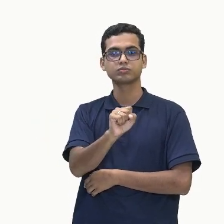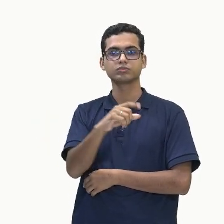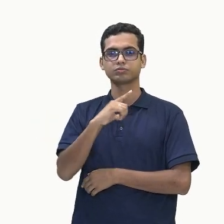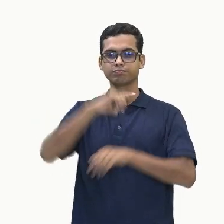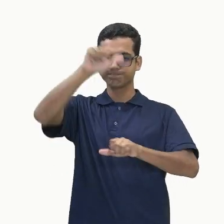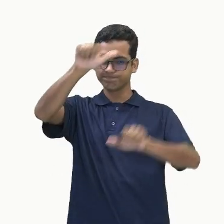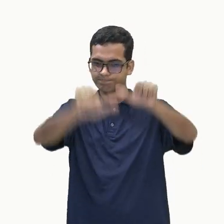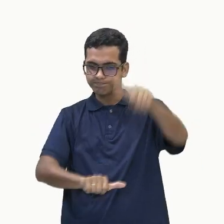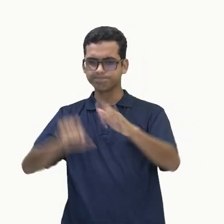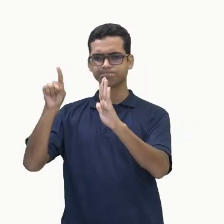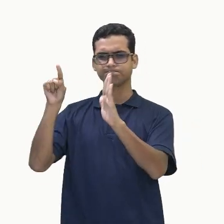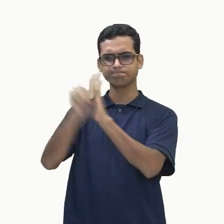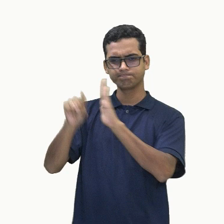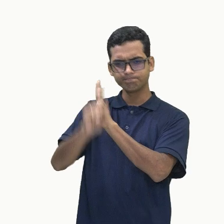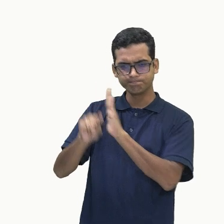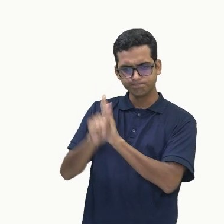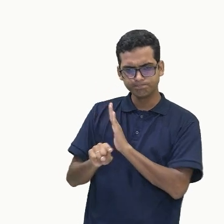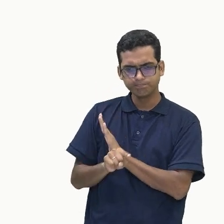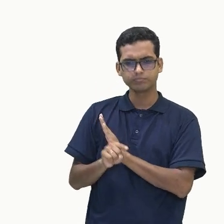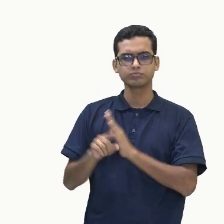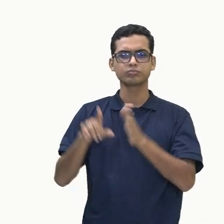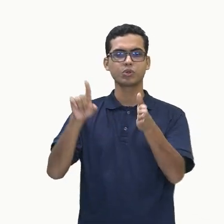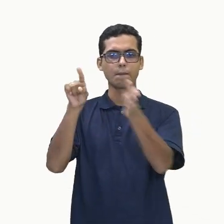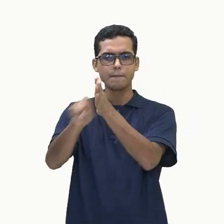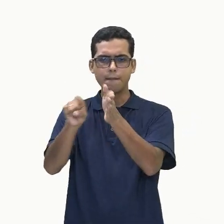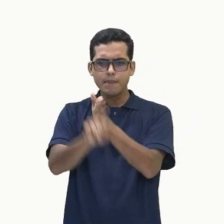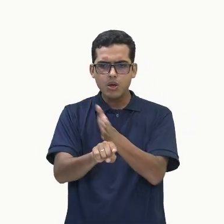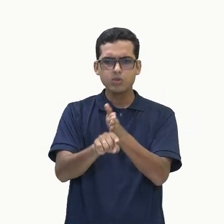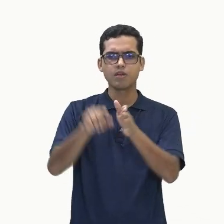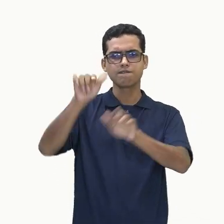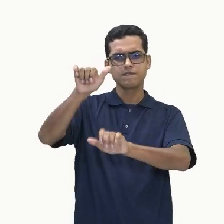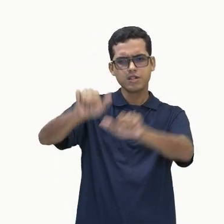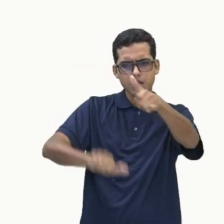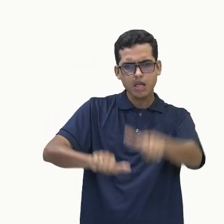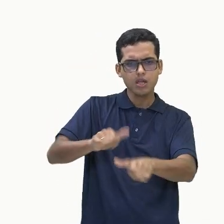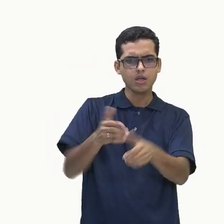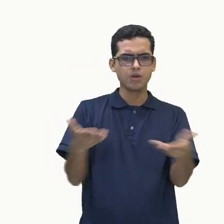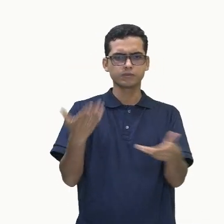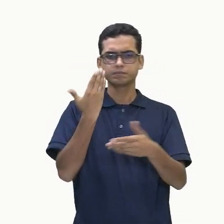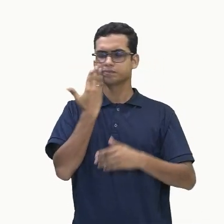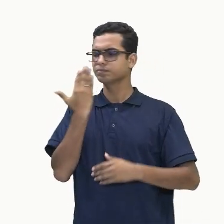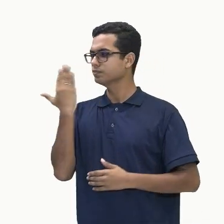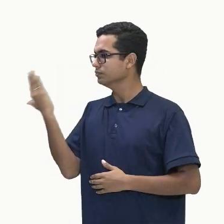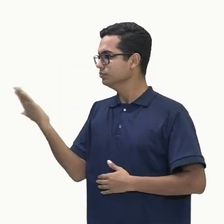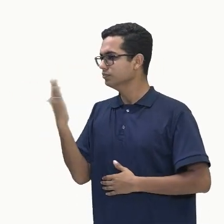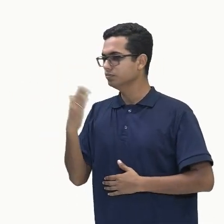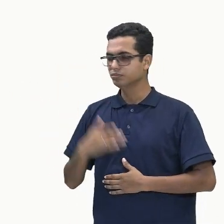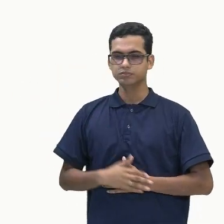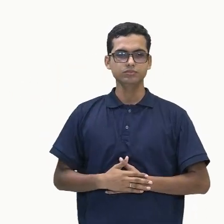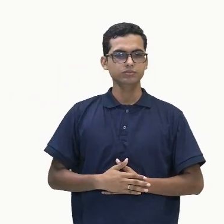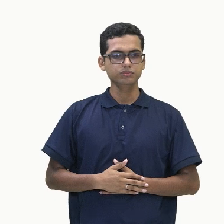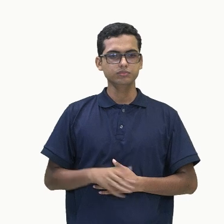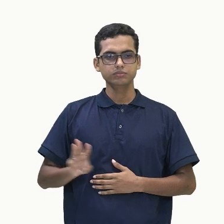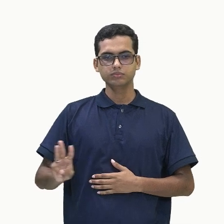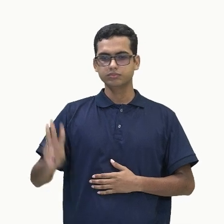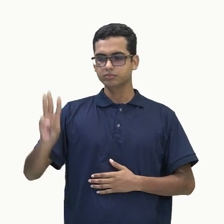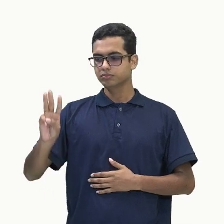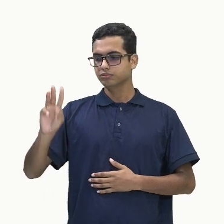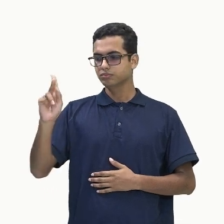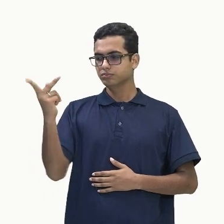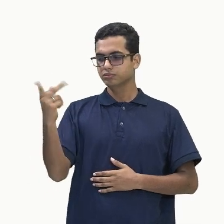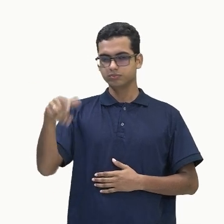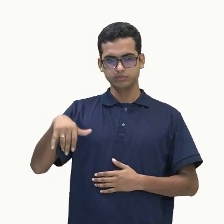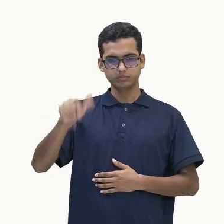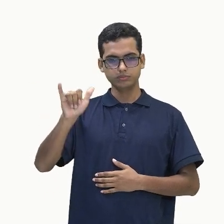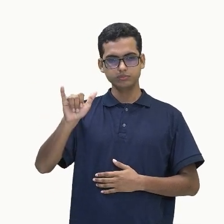Olha só, eu tenho aqui, ó. Why am I eating chocolate? Why am I eating